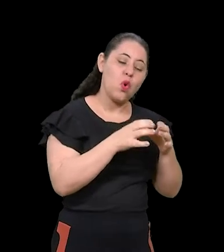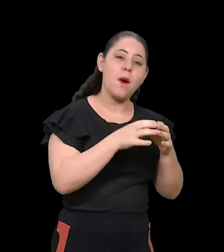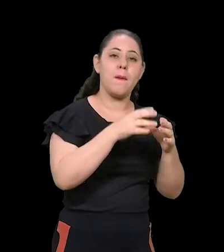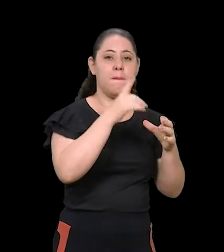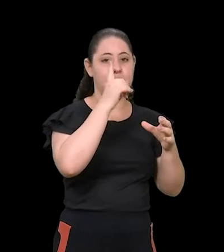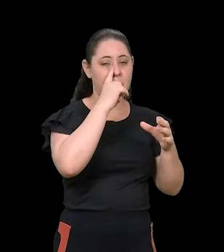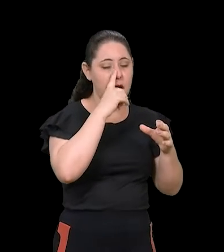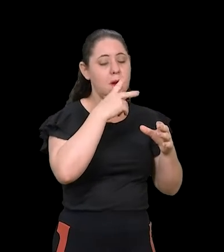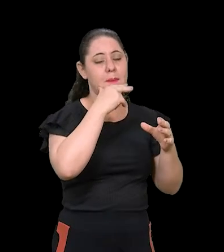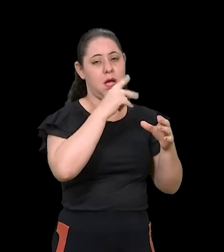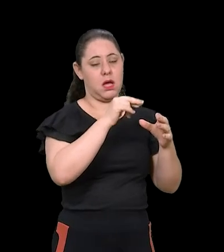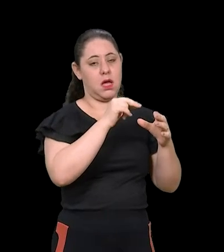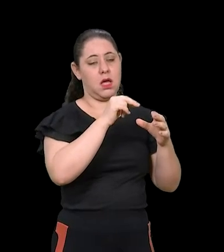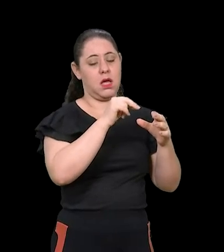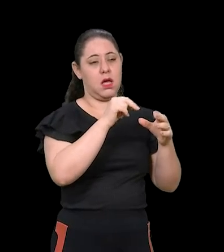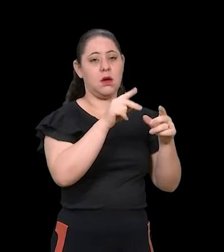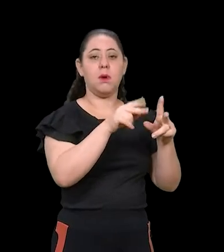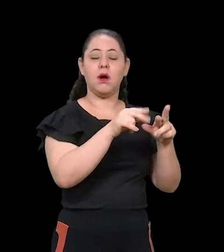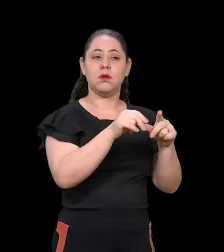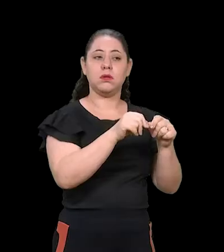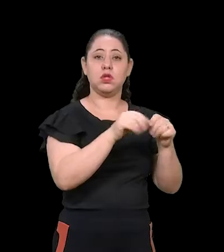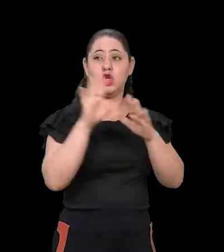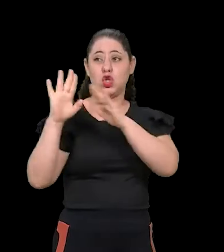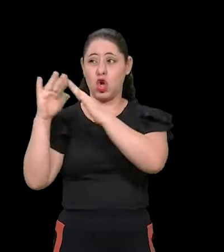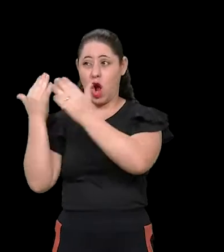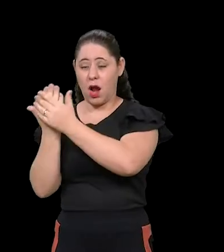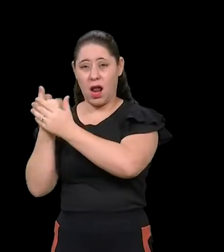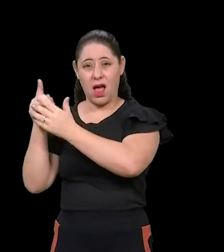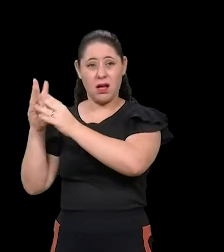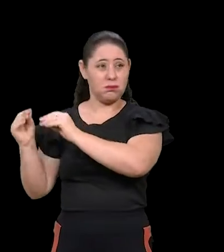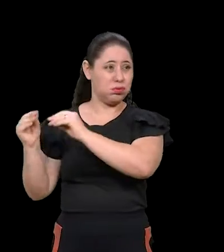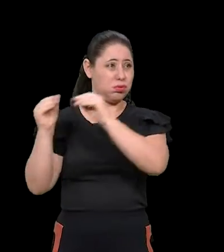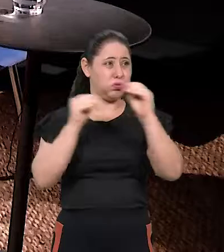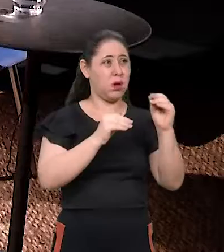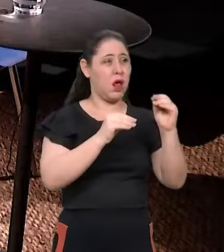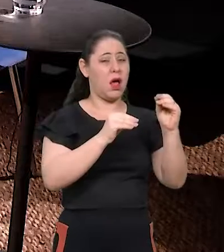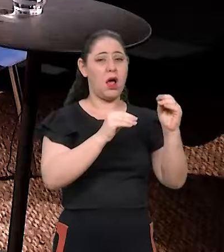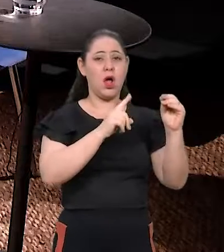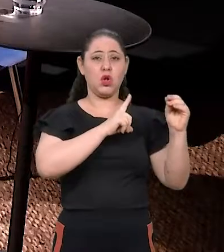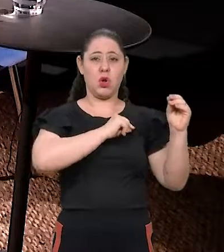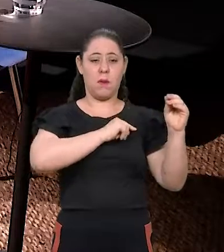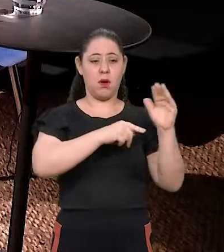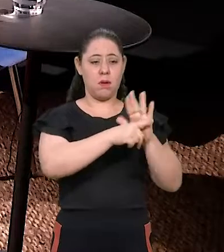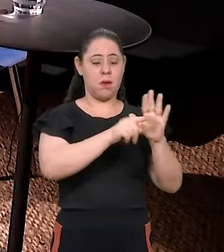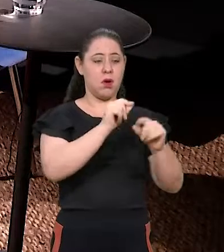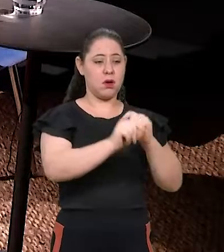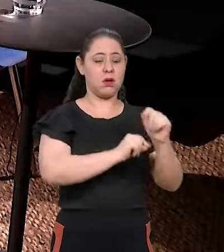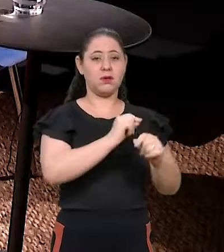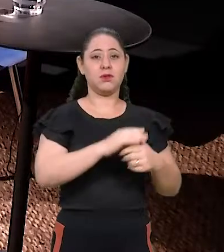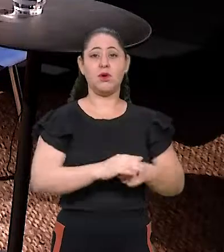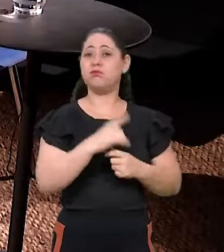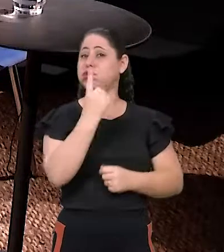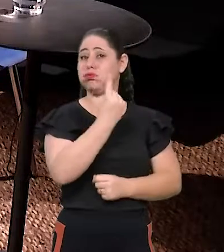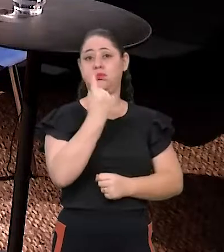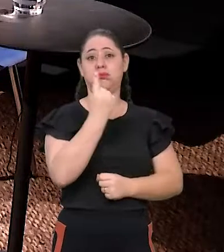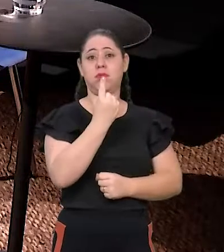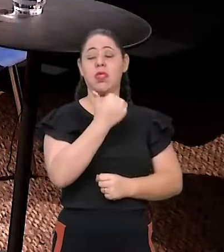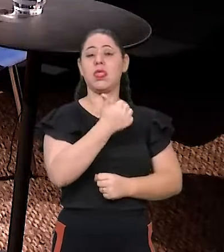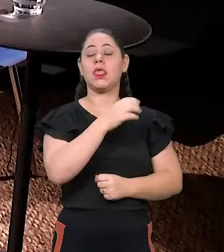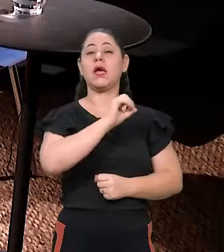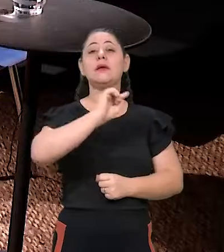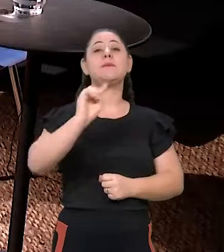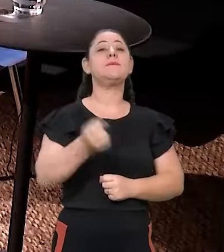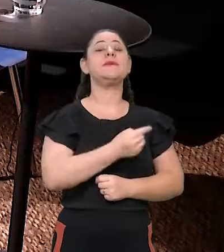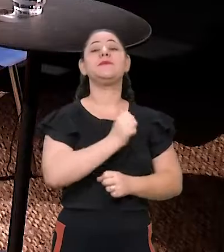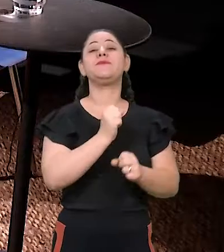isso impactou. Saí de uma escola onde todo mundo te conhecia e caí lá no Dom Bosco com... Só mais